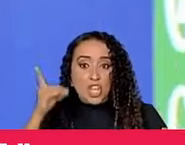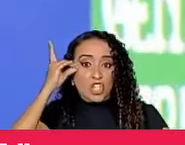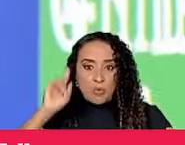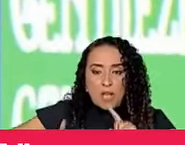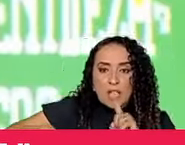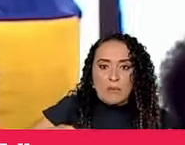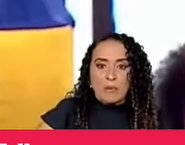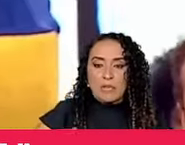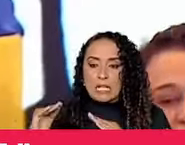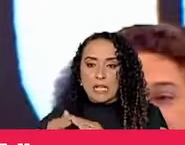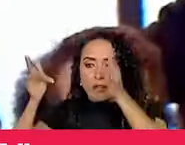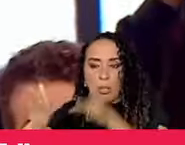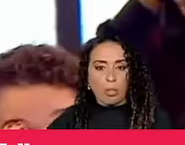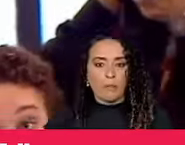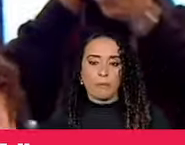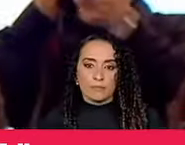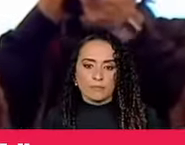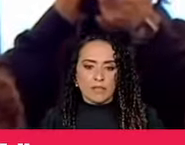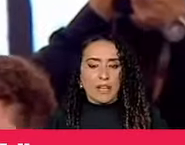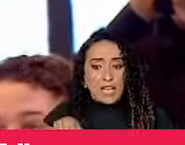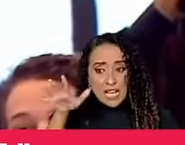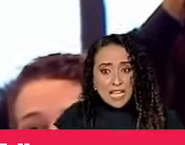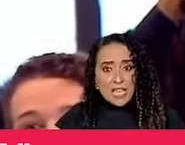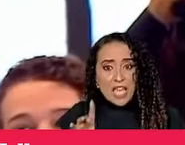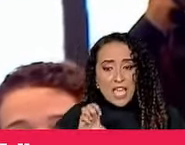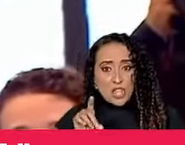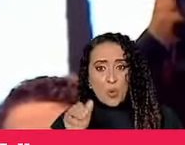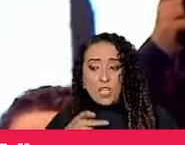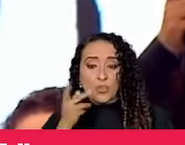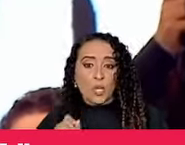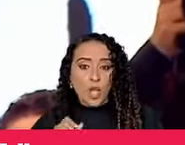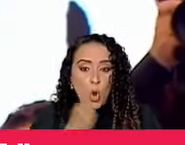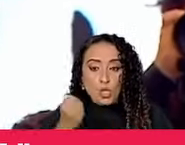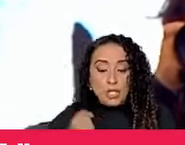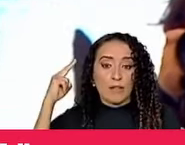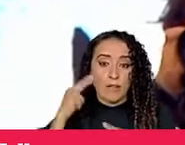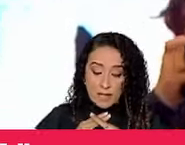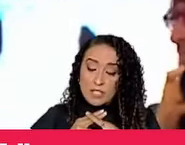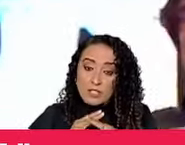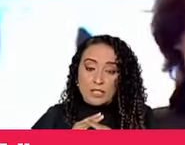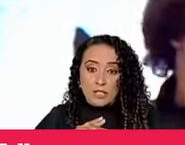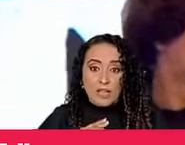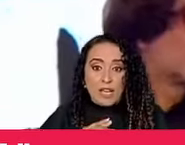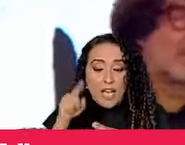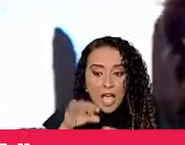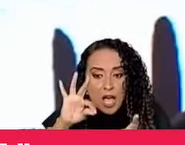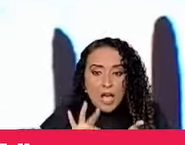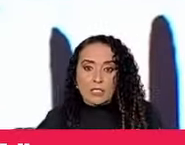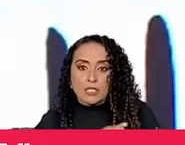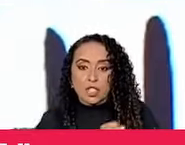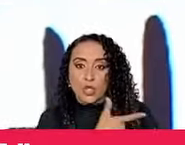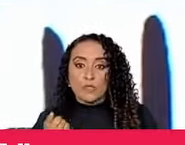essas casas foram abandonadas. Isso aqui, o Eduardo Paes diz, o contrato com a Caixa Econômica Federal foi assinado